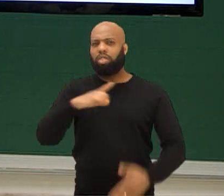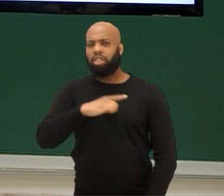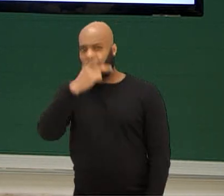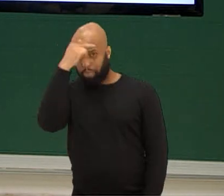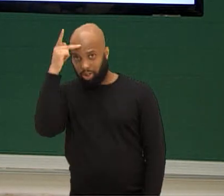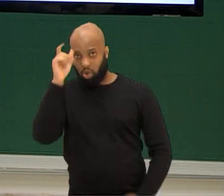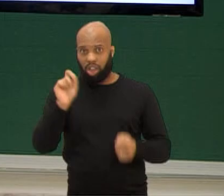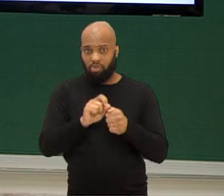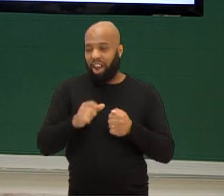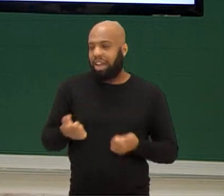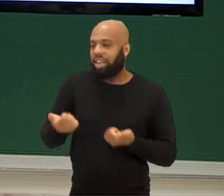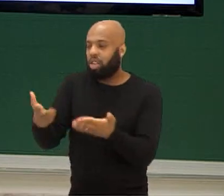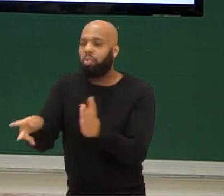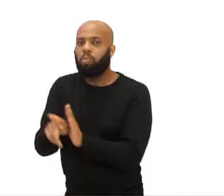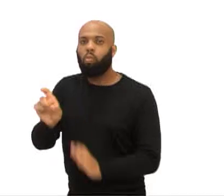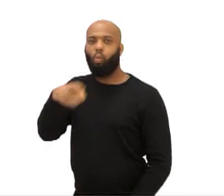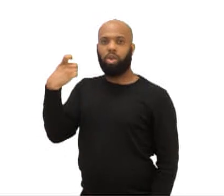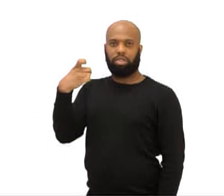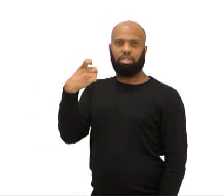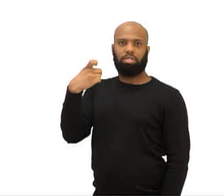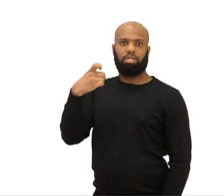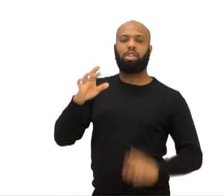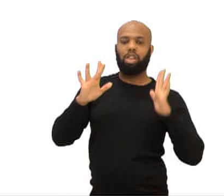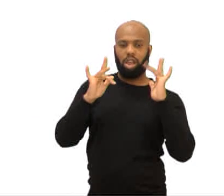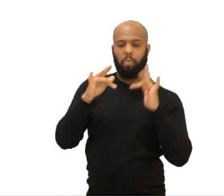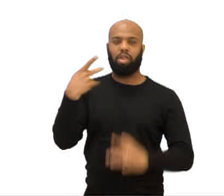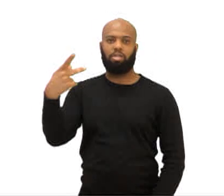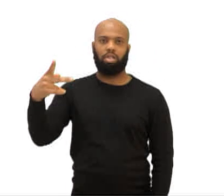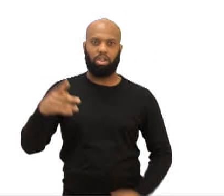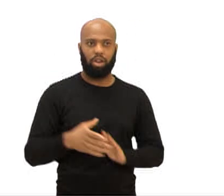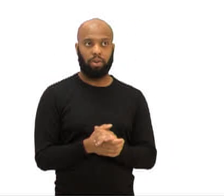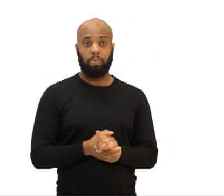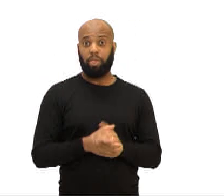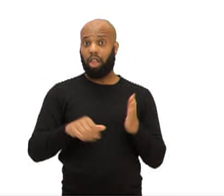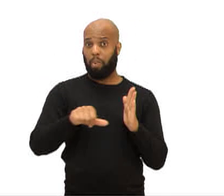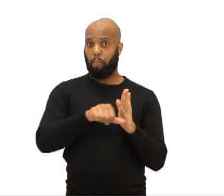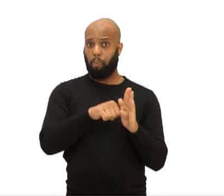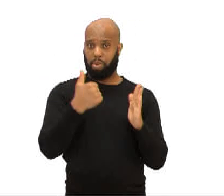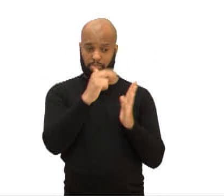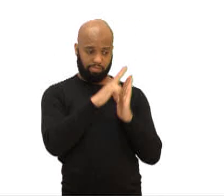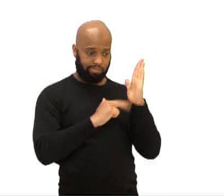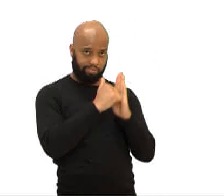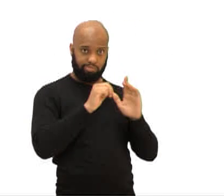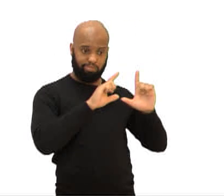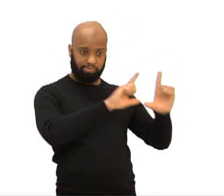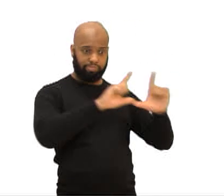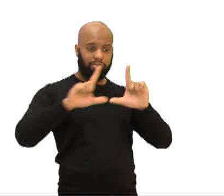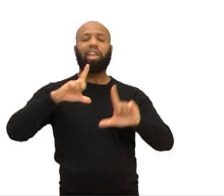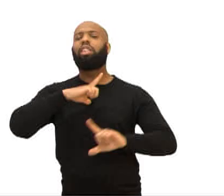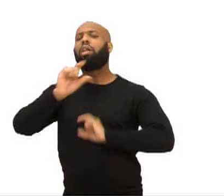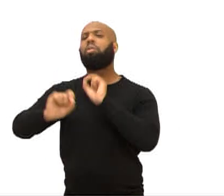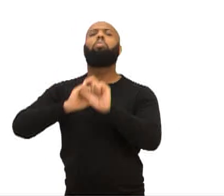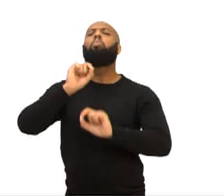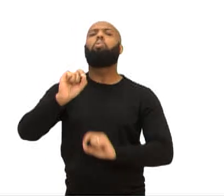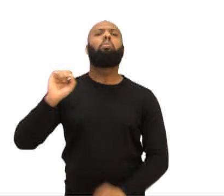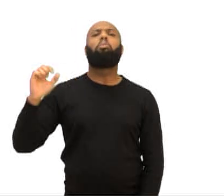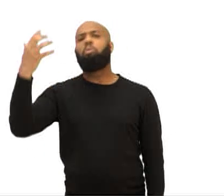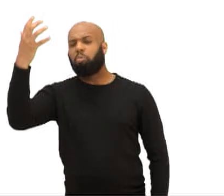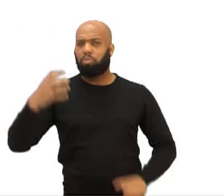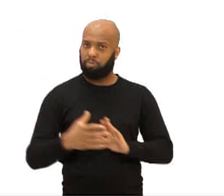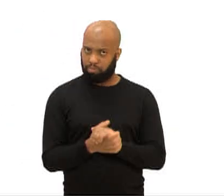para o ex-namorado dela. E nessa primeira obra, ha aprendido algo que haria o resto de sua